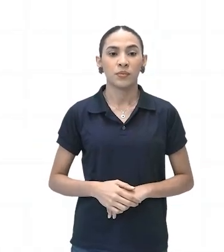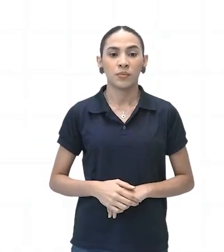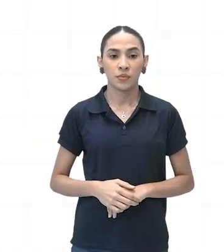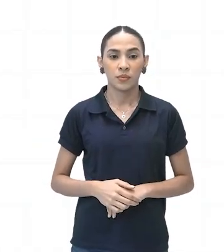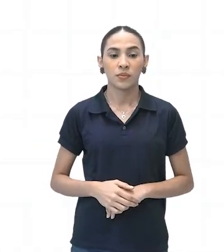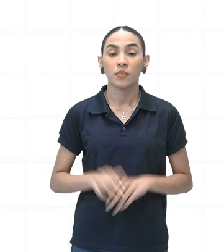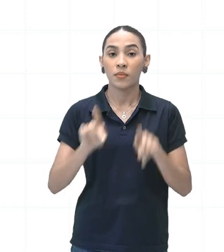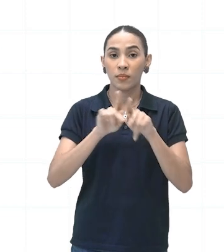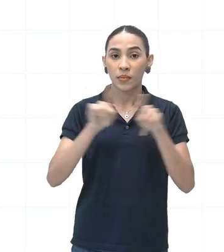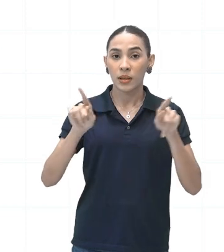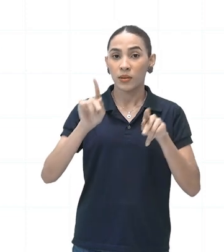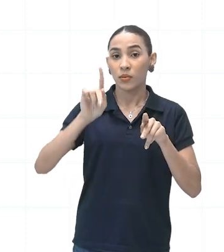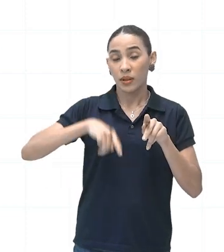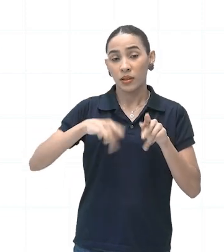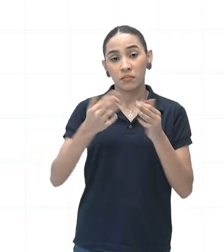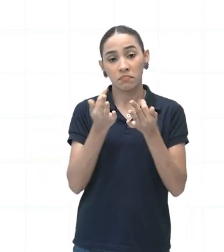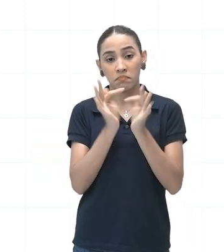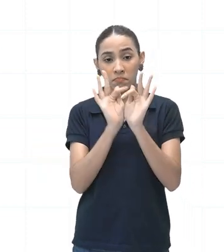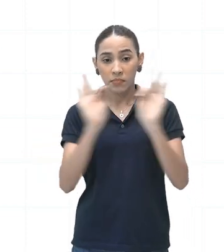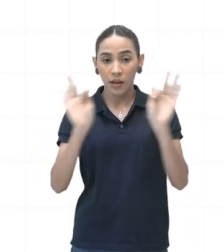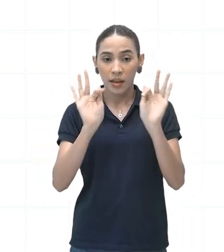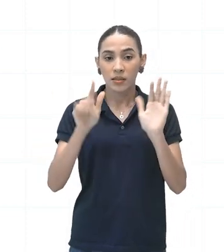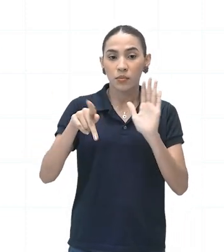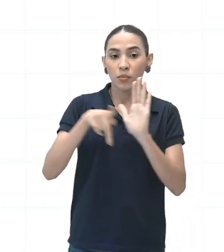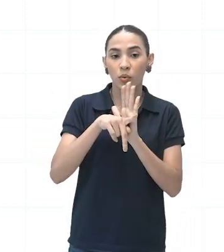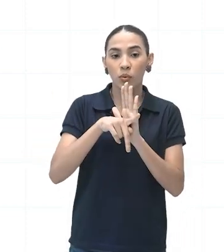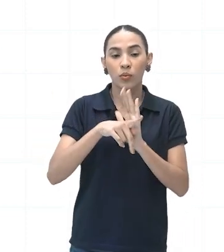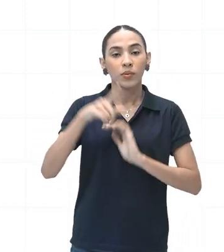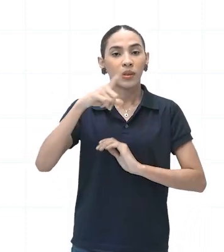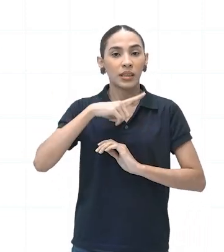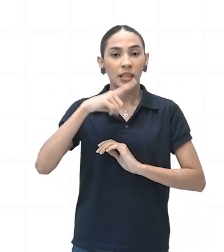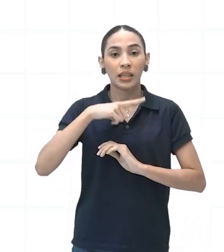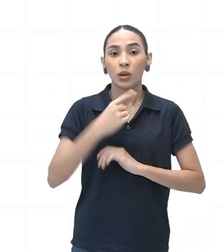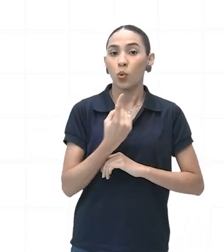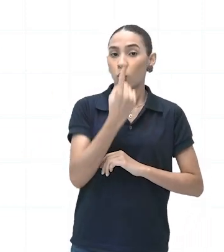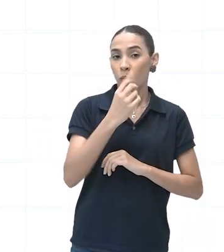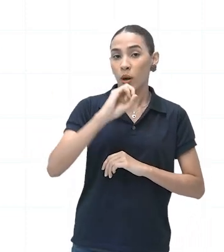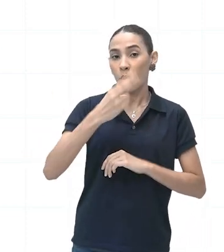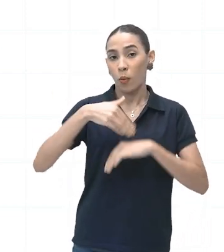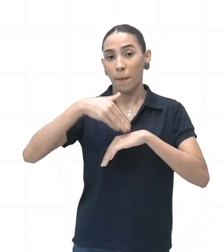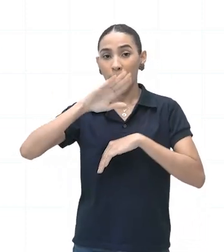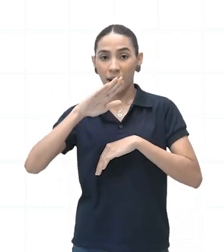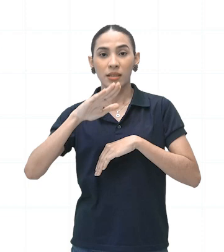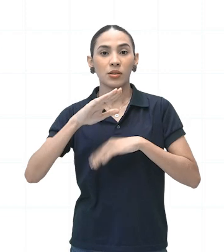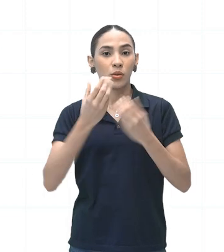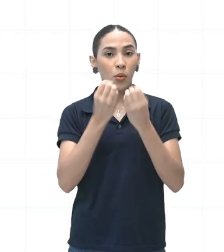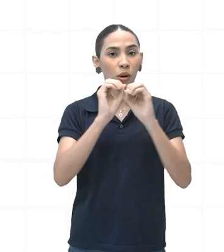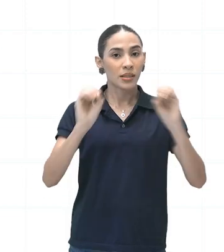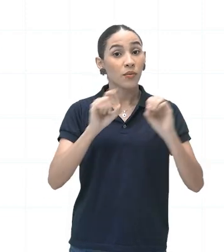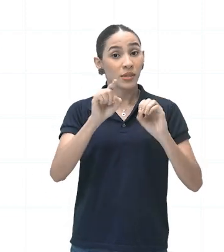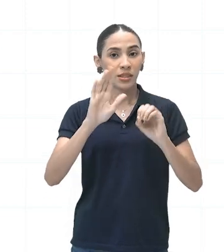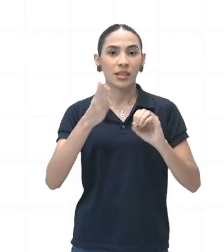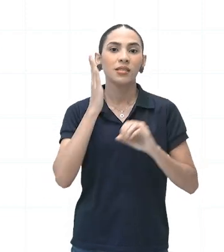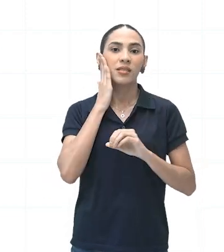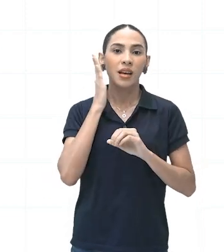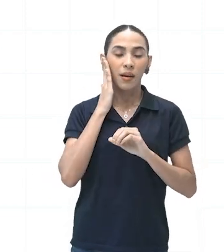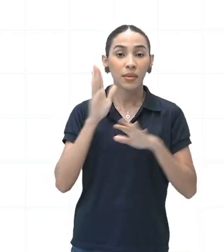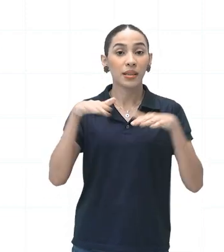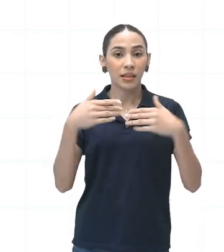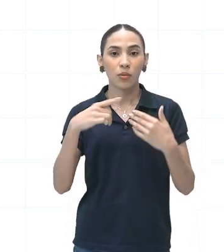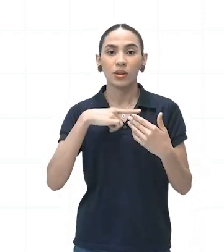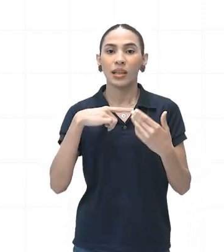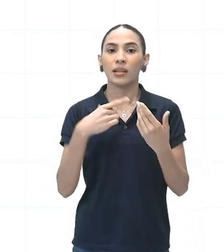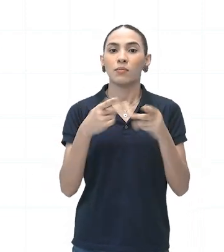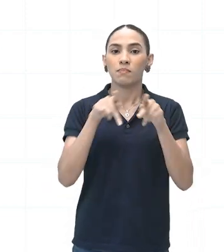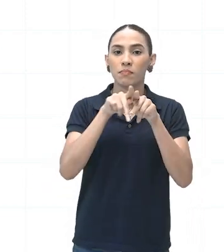Período, então, uma frase constituída por uma ou mais orações. Vocês já sabem disso. Então, quando eu tenho um